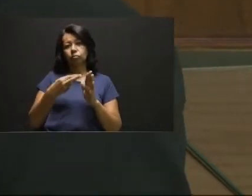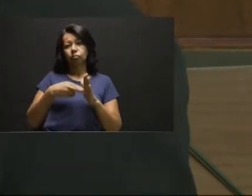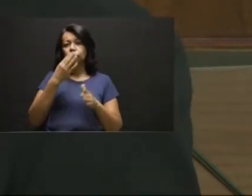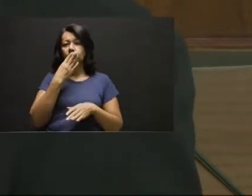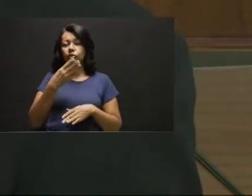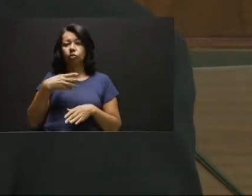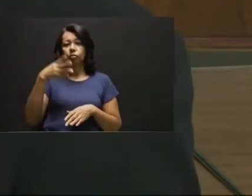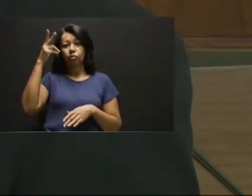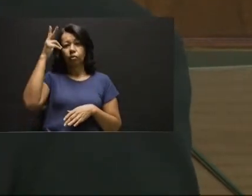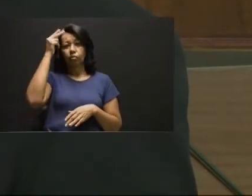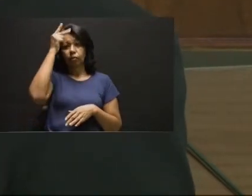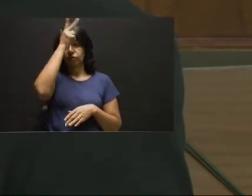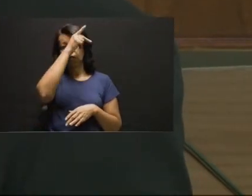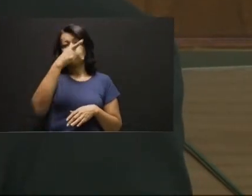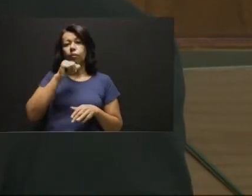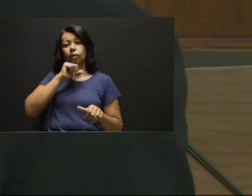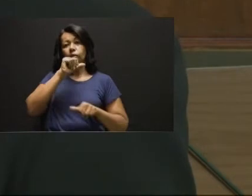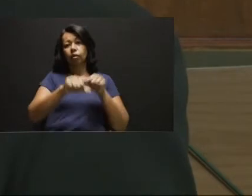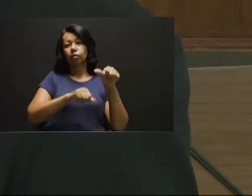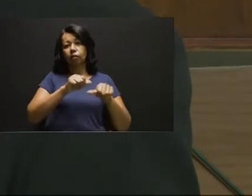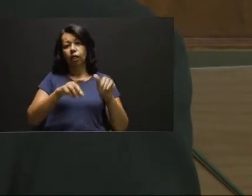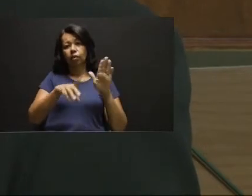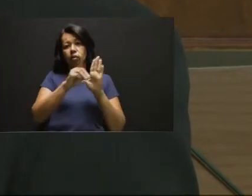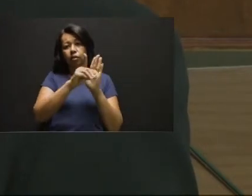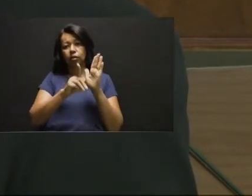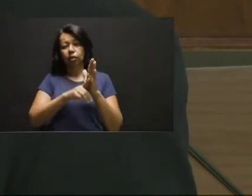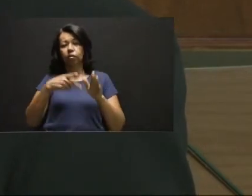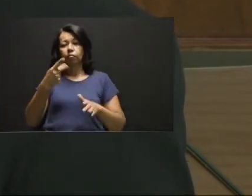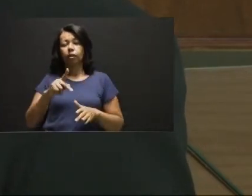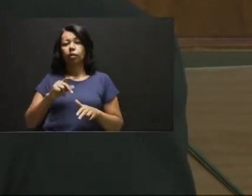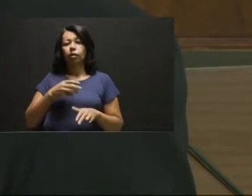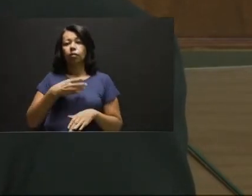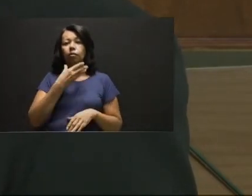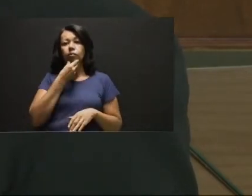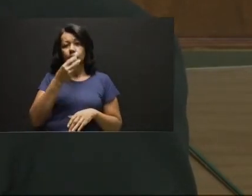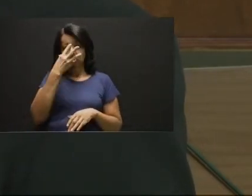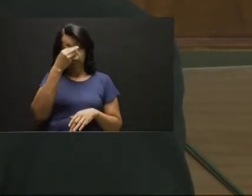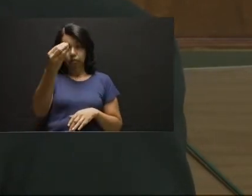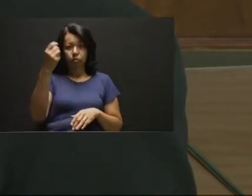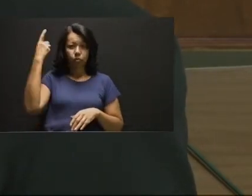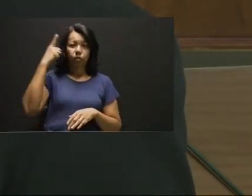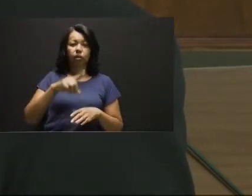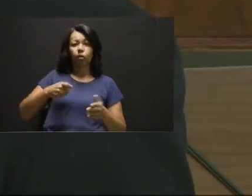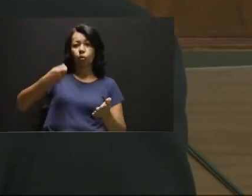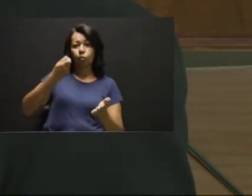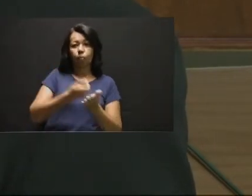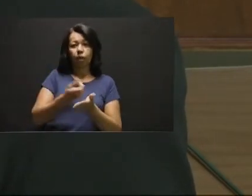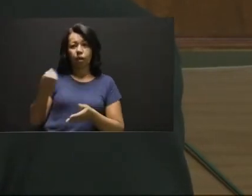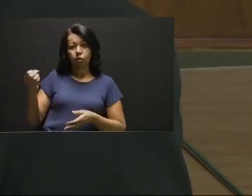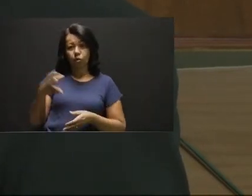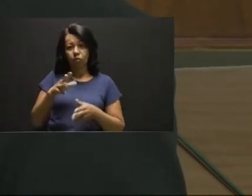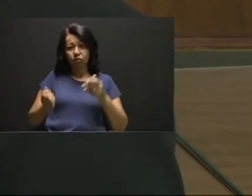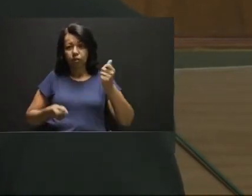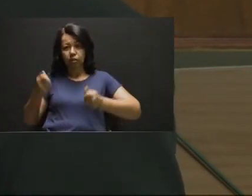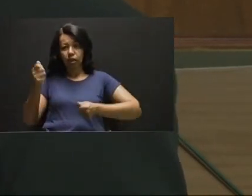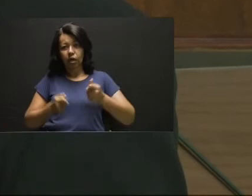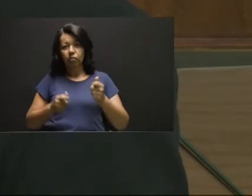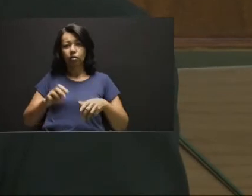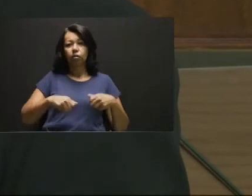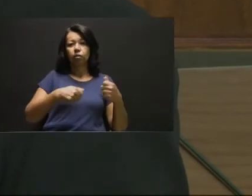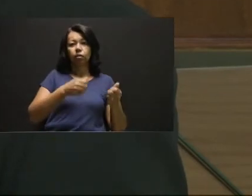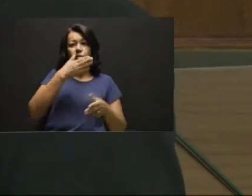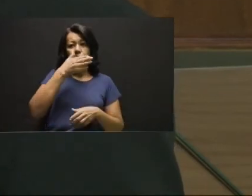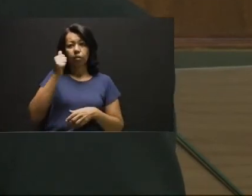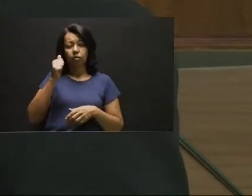ao prefeito para que ele revoga o decreto para que os perueiros consiga comprar nova lotações que dá uma qualidade muito